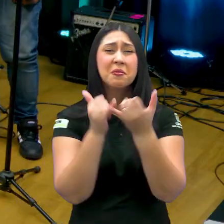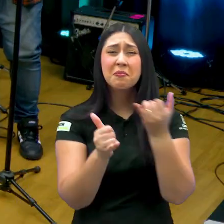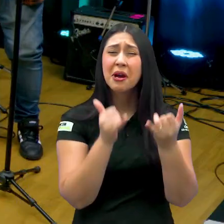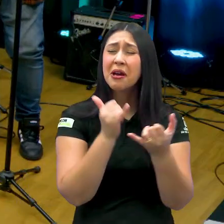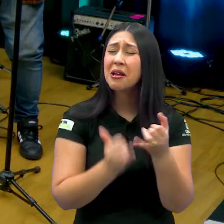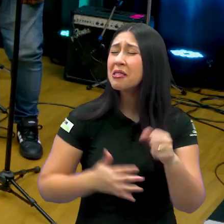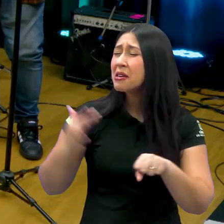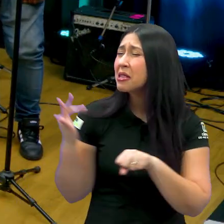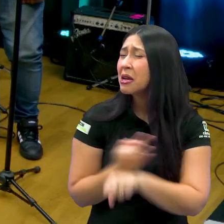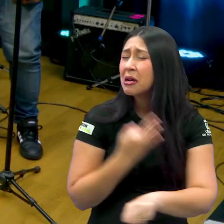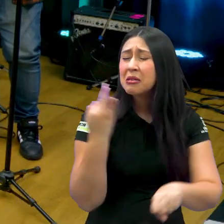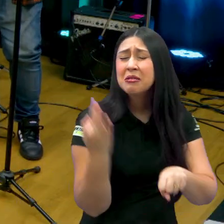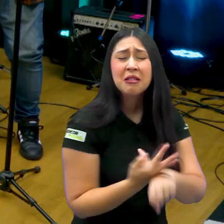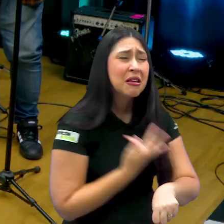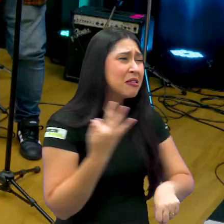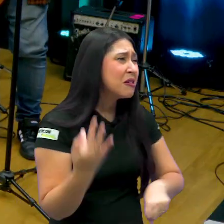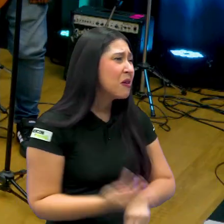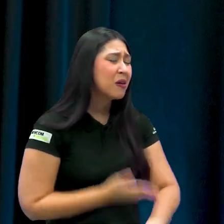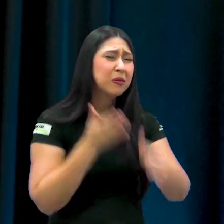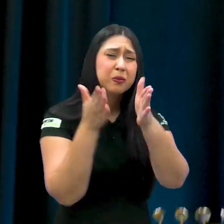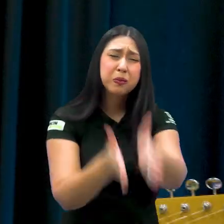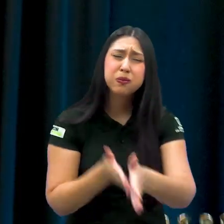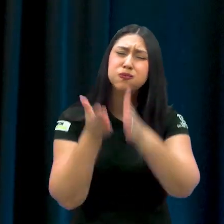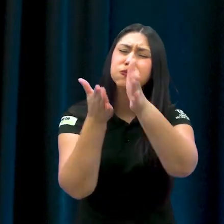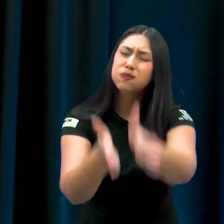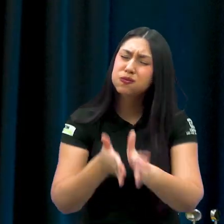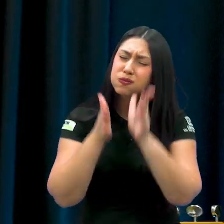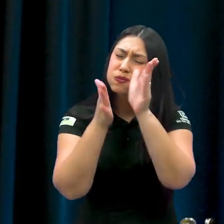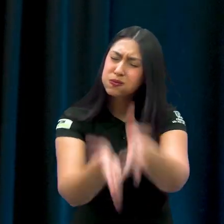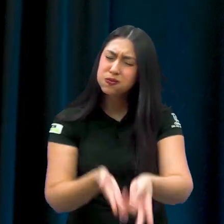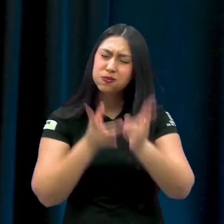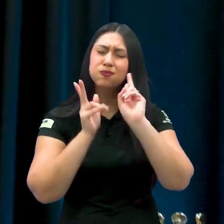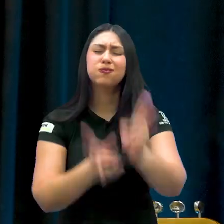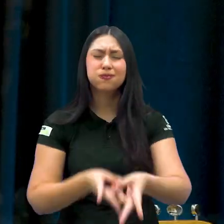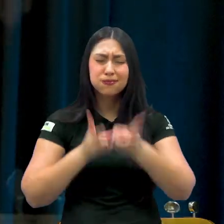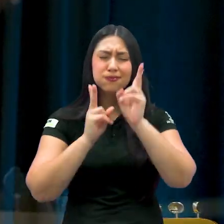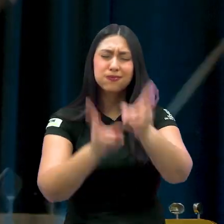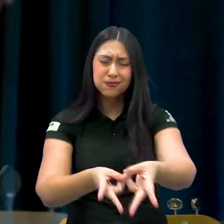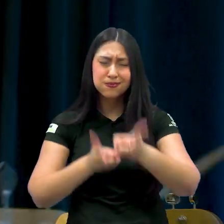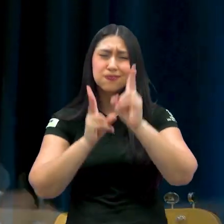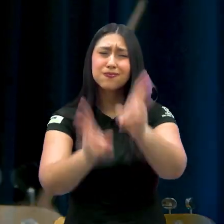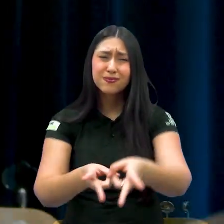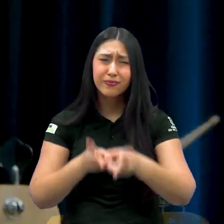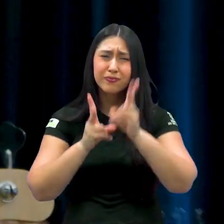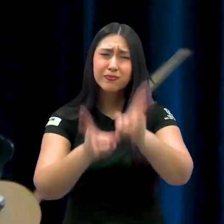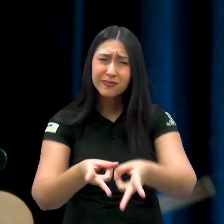É como se nunca chegássemos ao final do túnel,